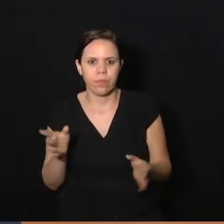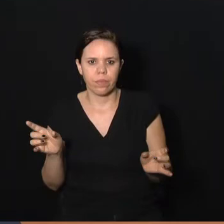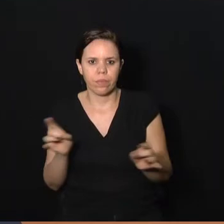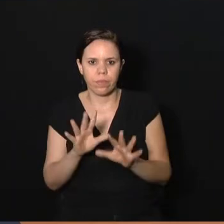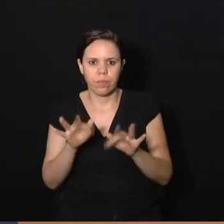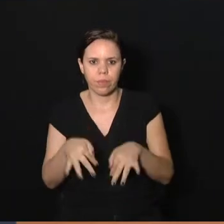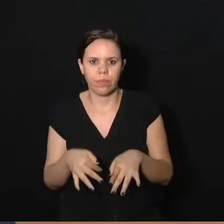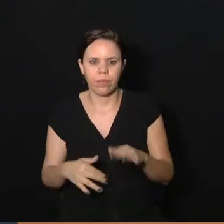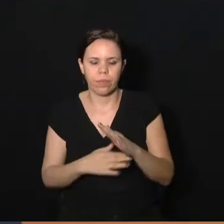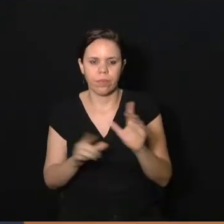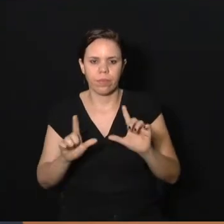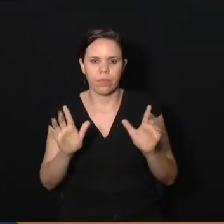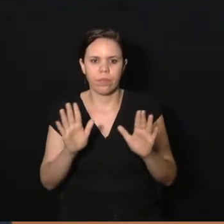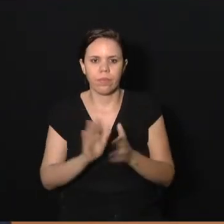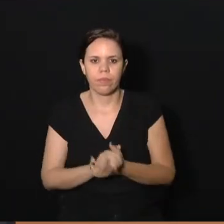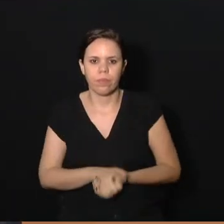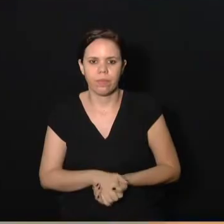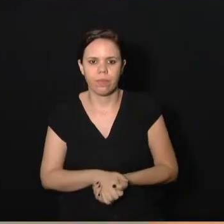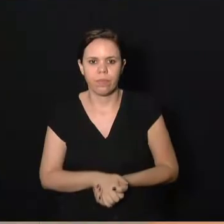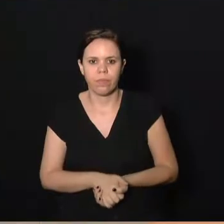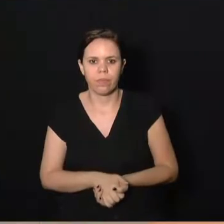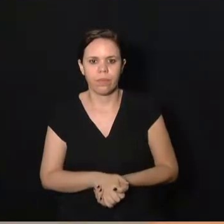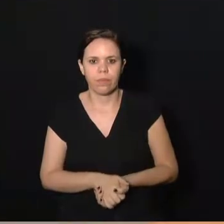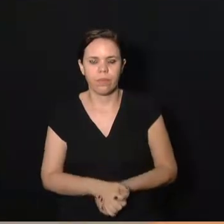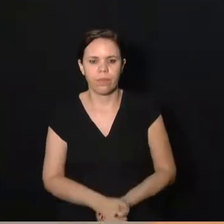a TV Câmara. Muito obrigado a todos.